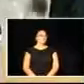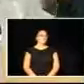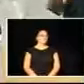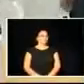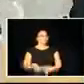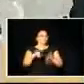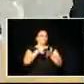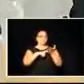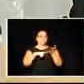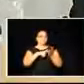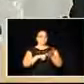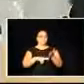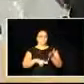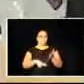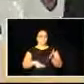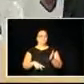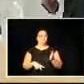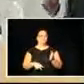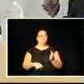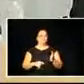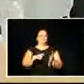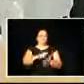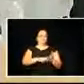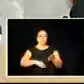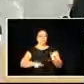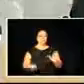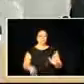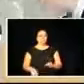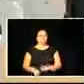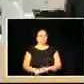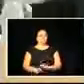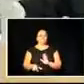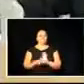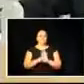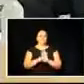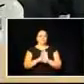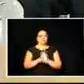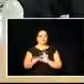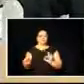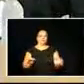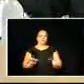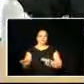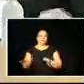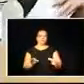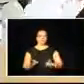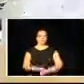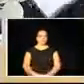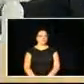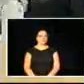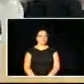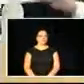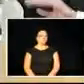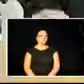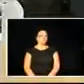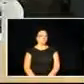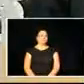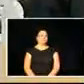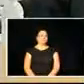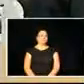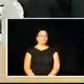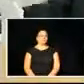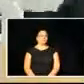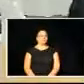Balbi a revisão anual de 6% incidente sobre os padrões de vencimentos vigentes no mês de abril de